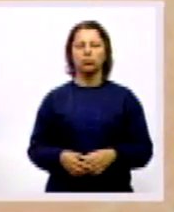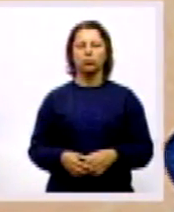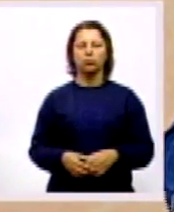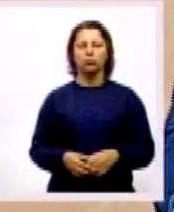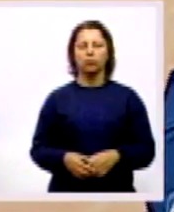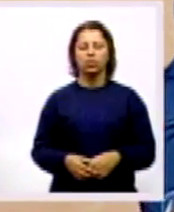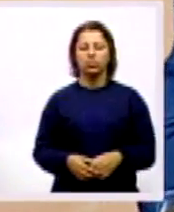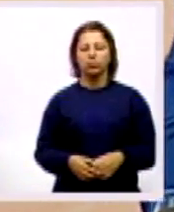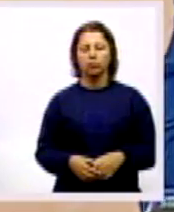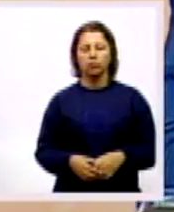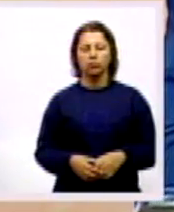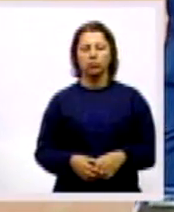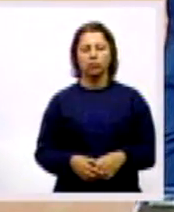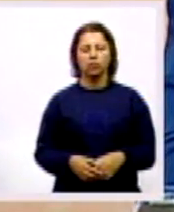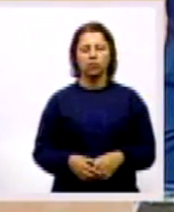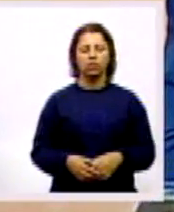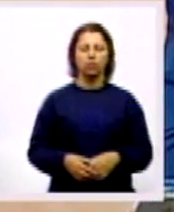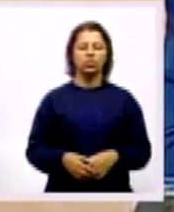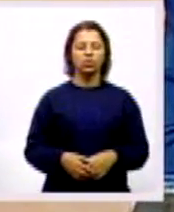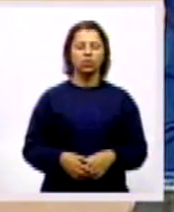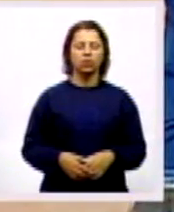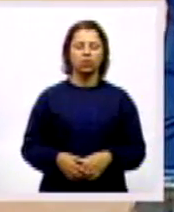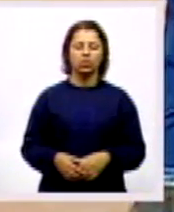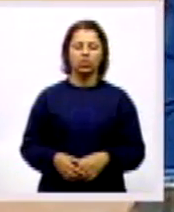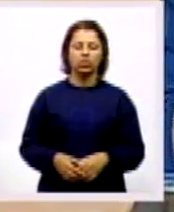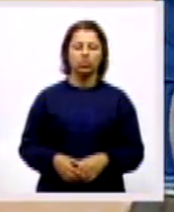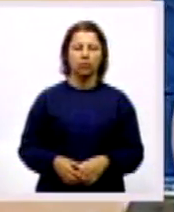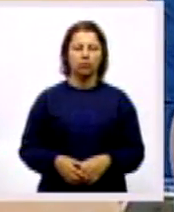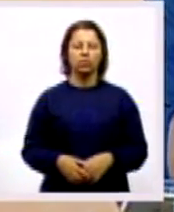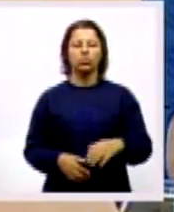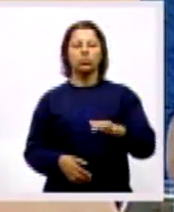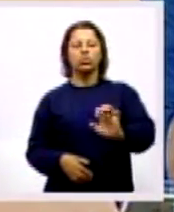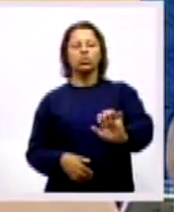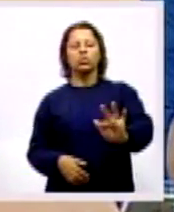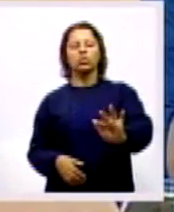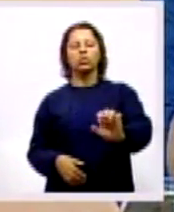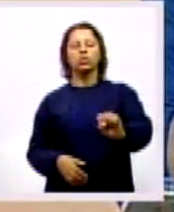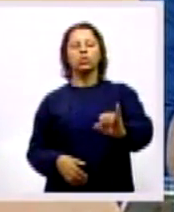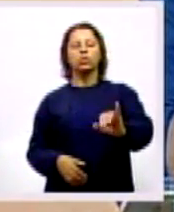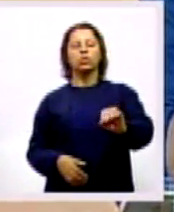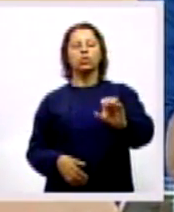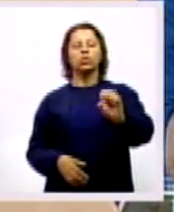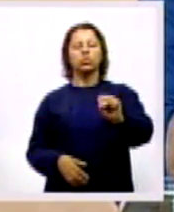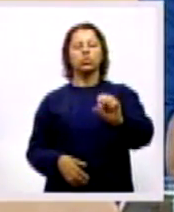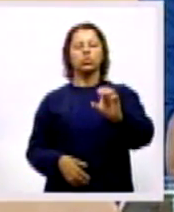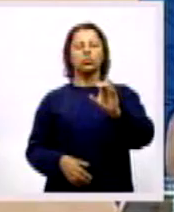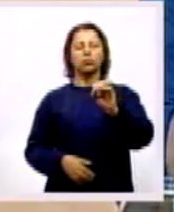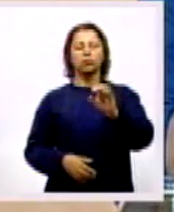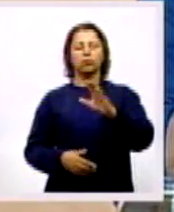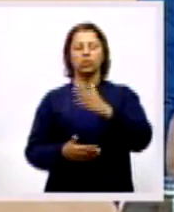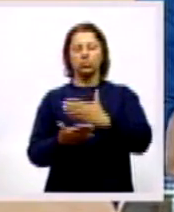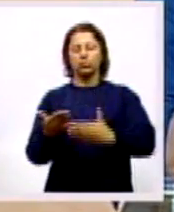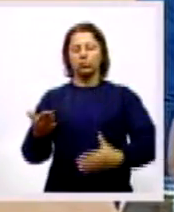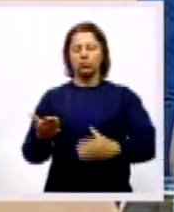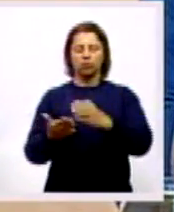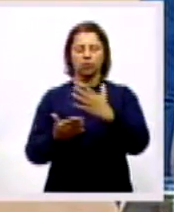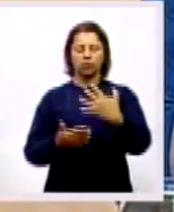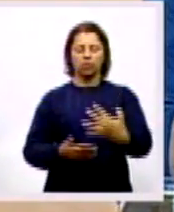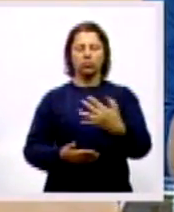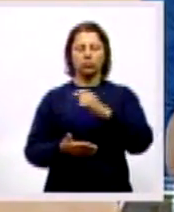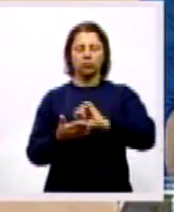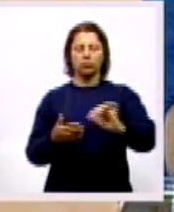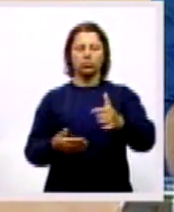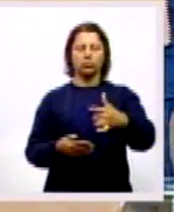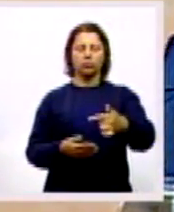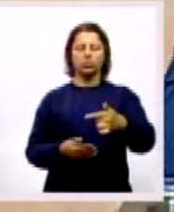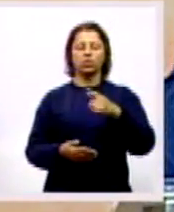mãe. Uma que está aqui, Efésios capítulo 4, versículo 17. E na hora que eu